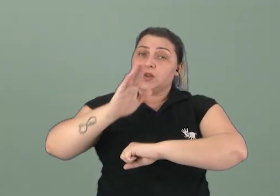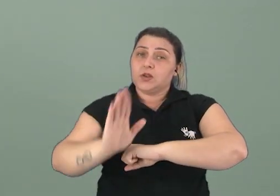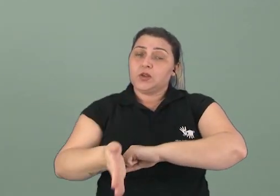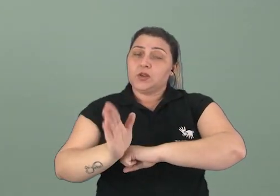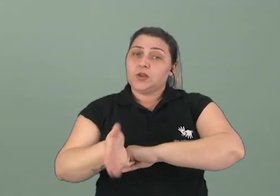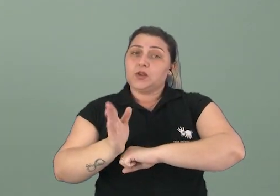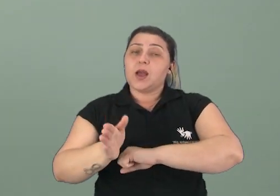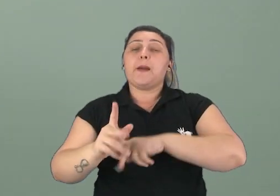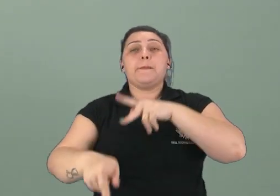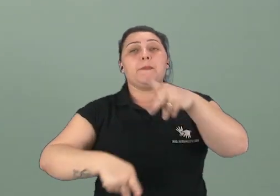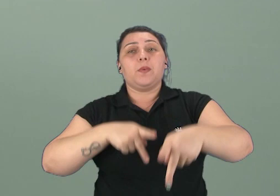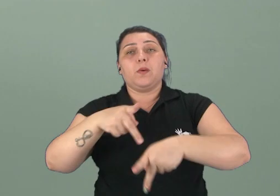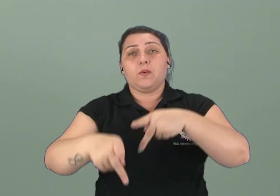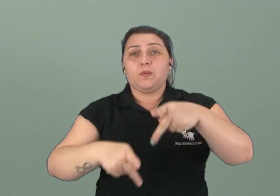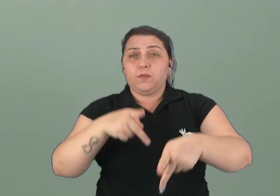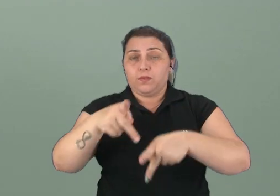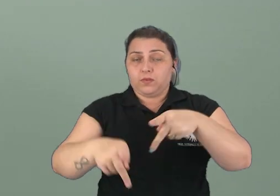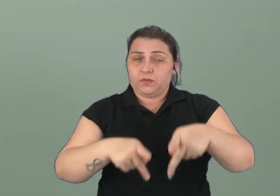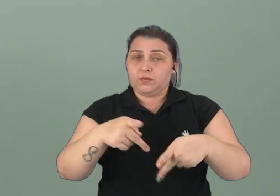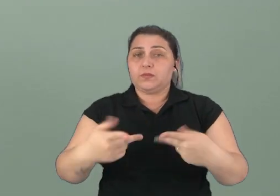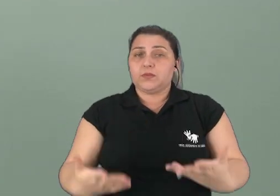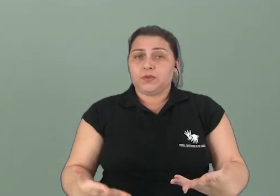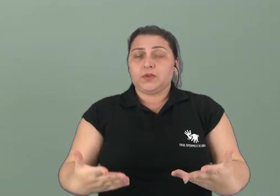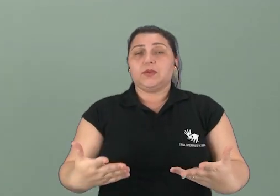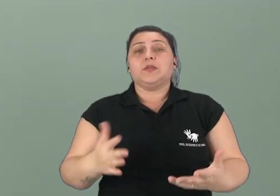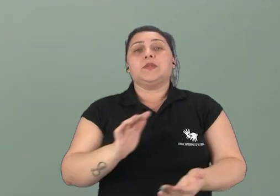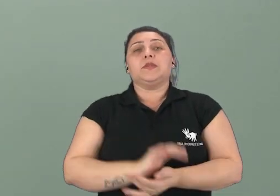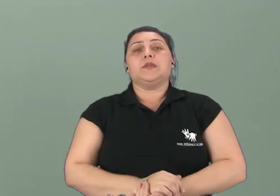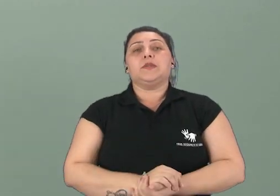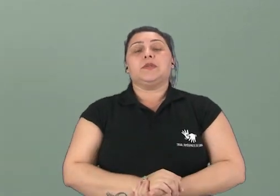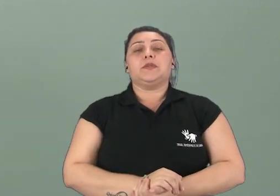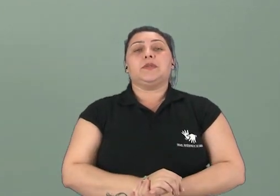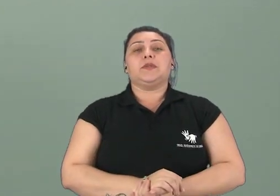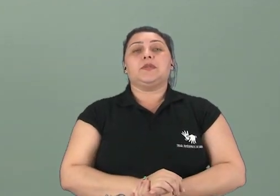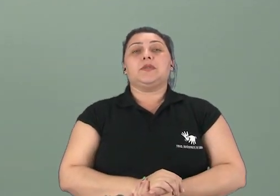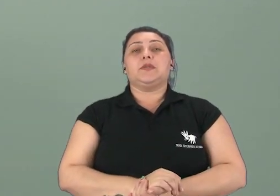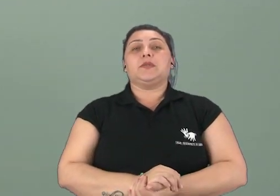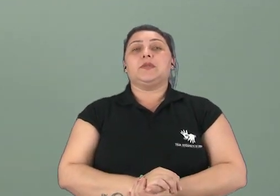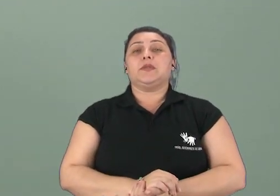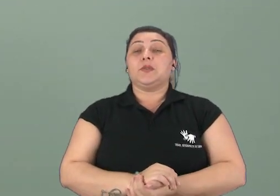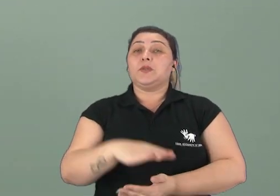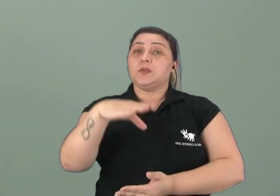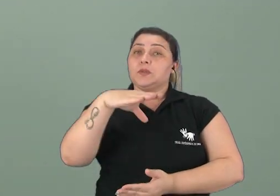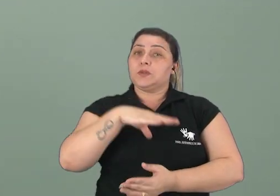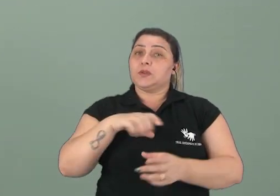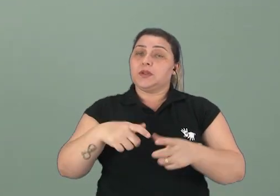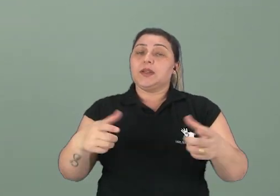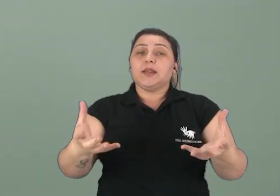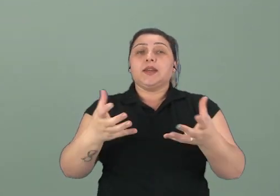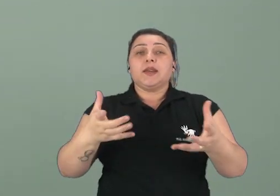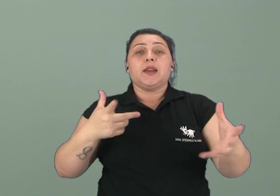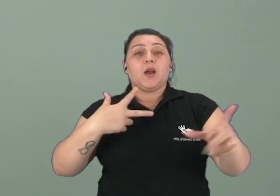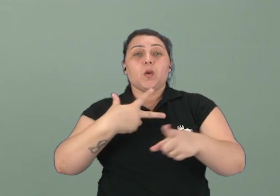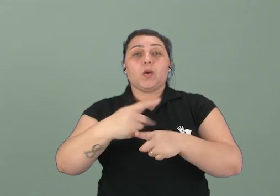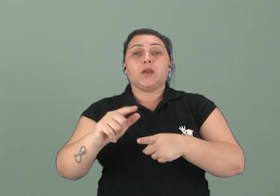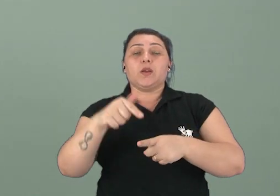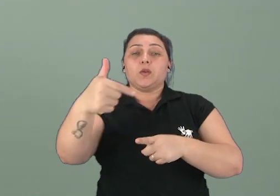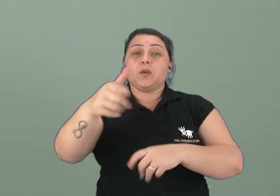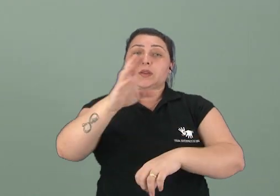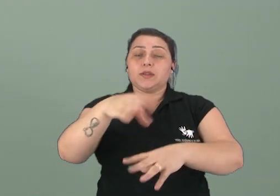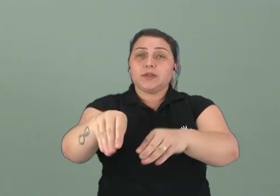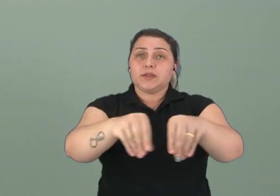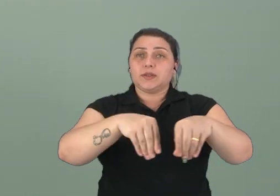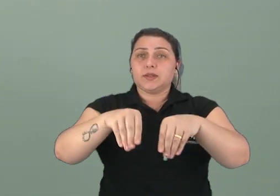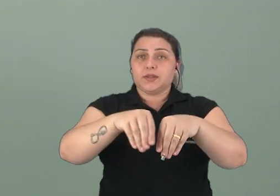eram povoados, já tinha uma certa população, urbanizado, então eles queriam conquistar outras